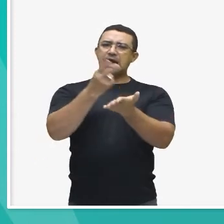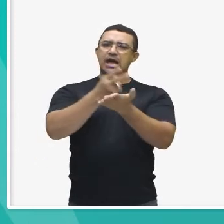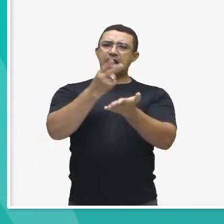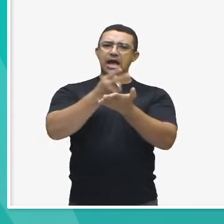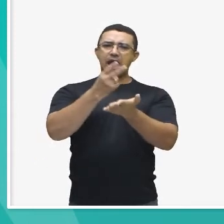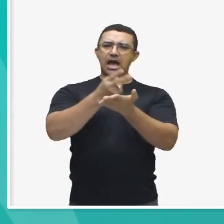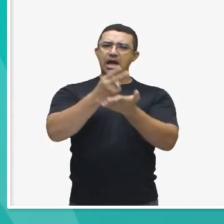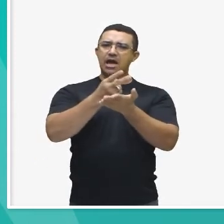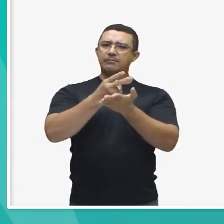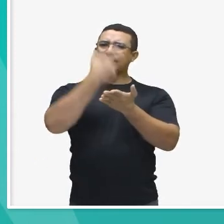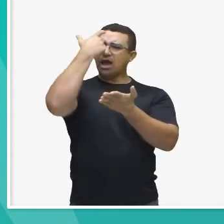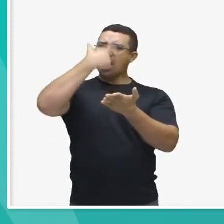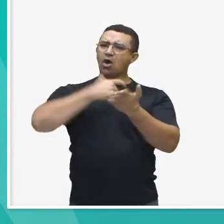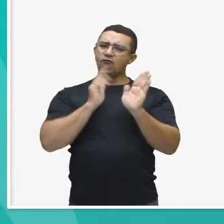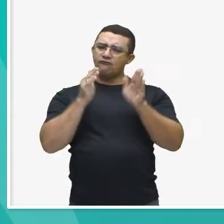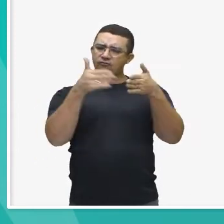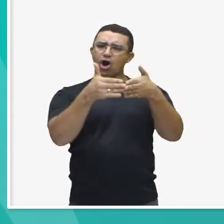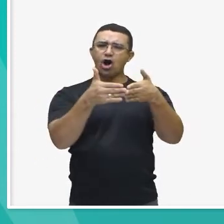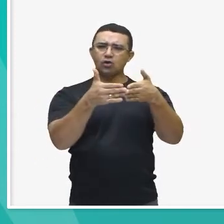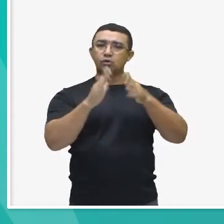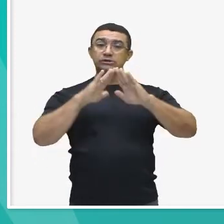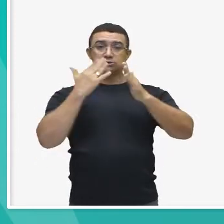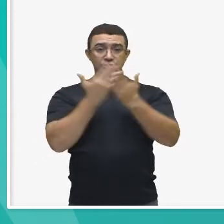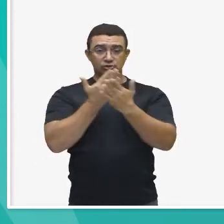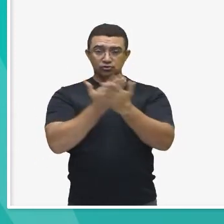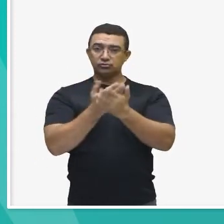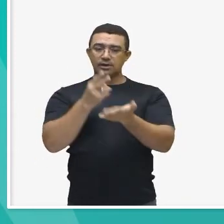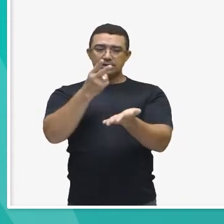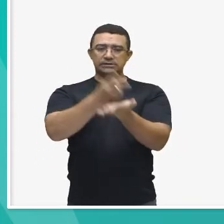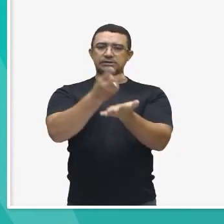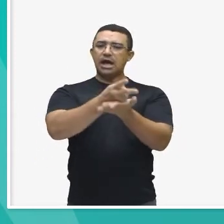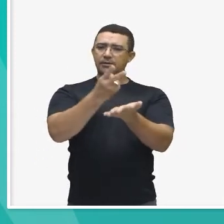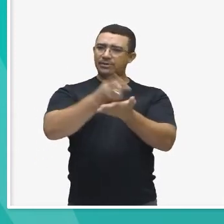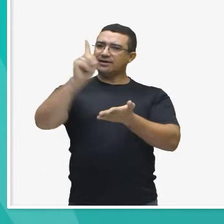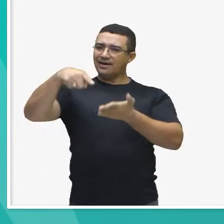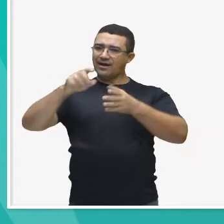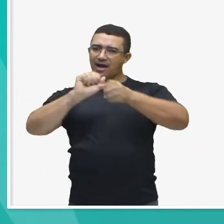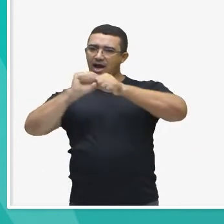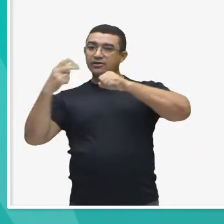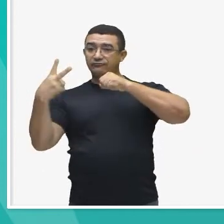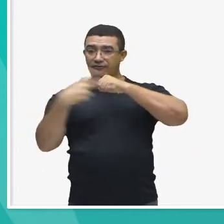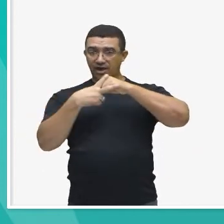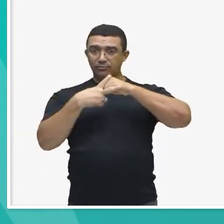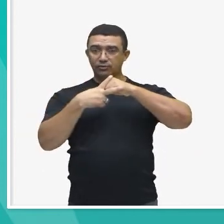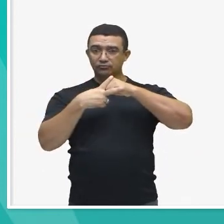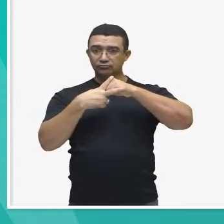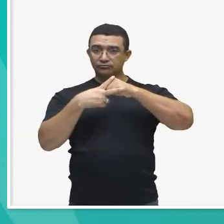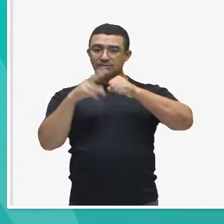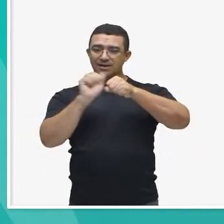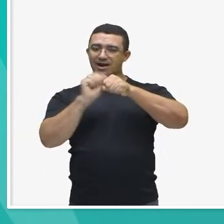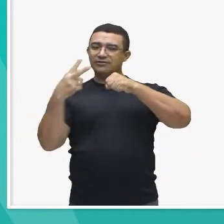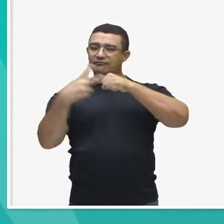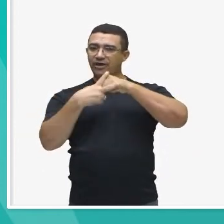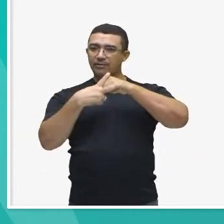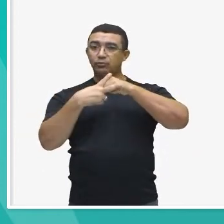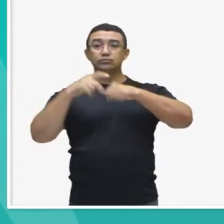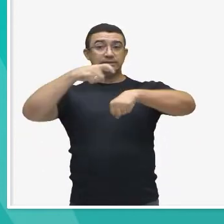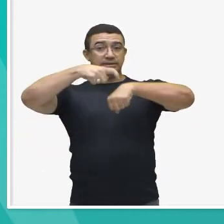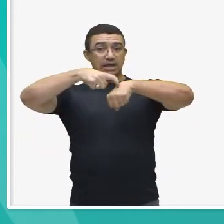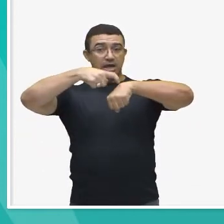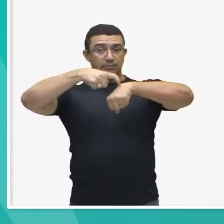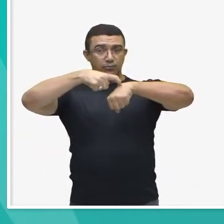aos estudos. Ó, sempre é um advérbio. Advérbio de quê? De